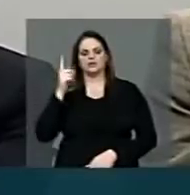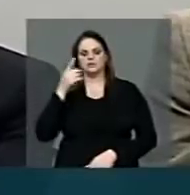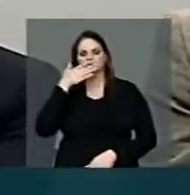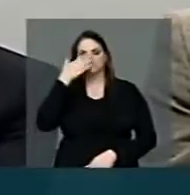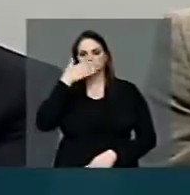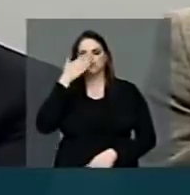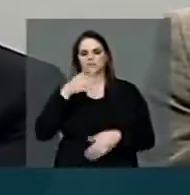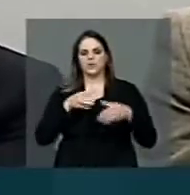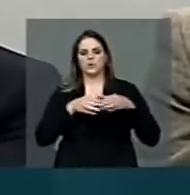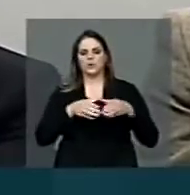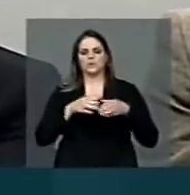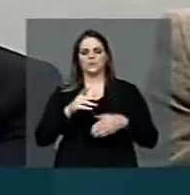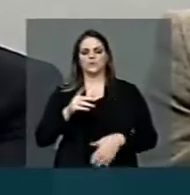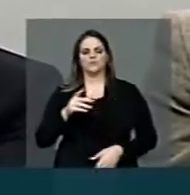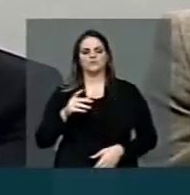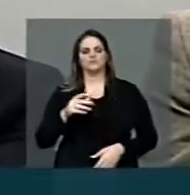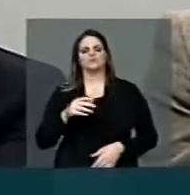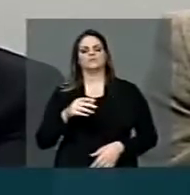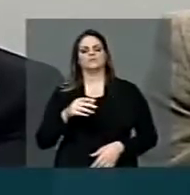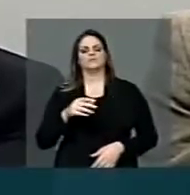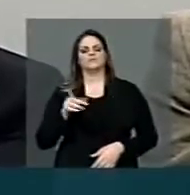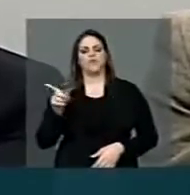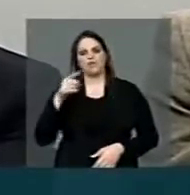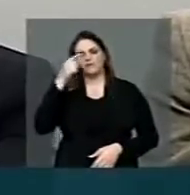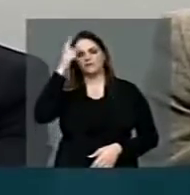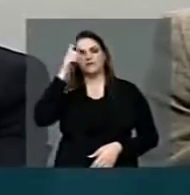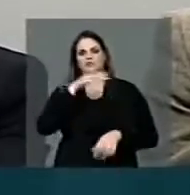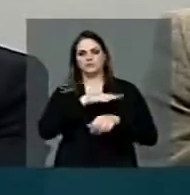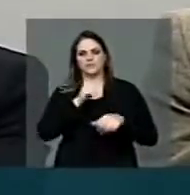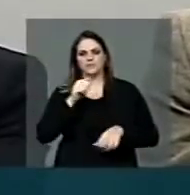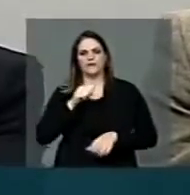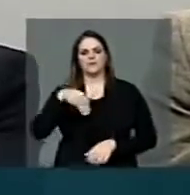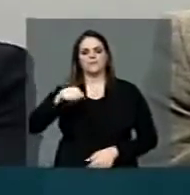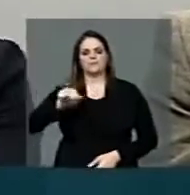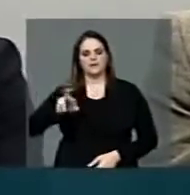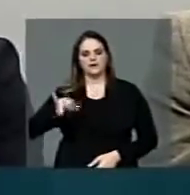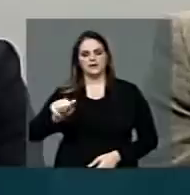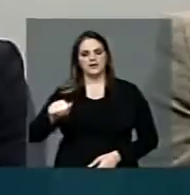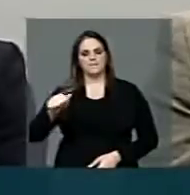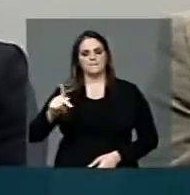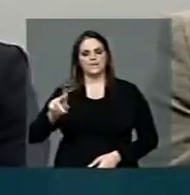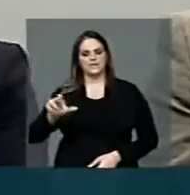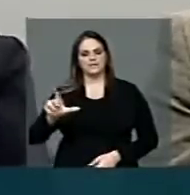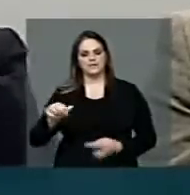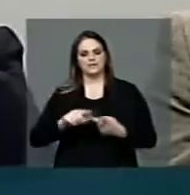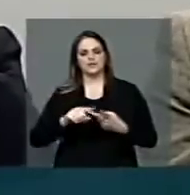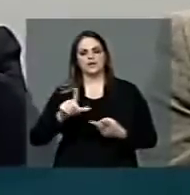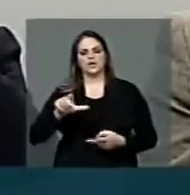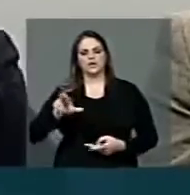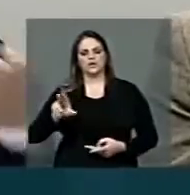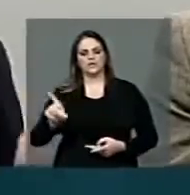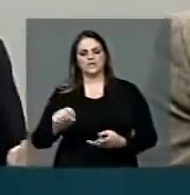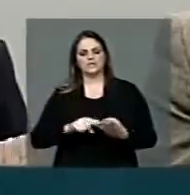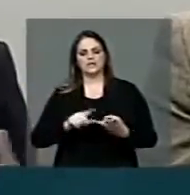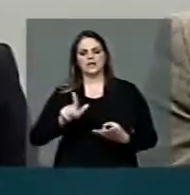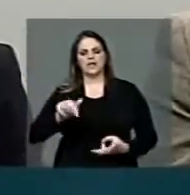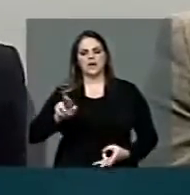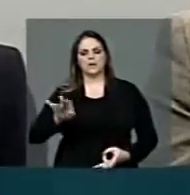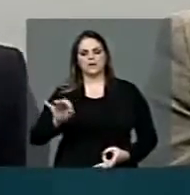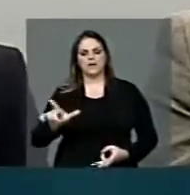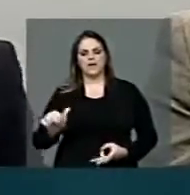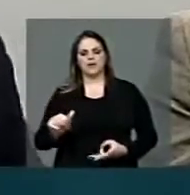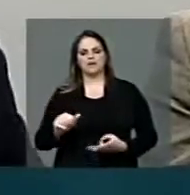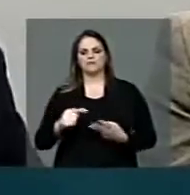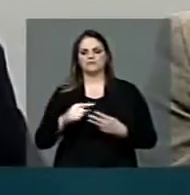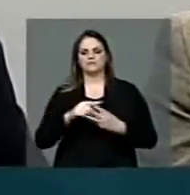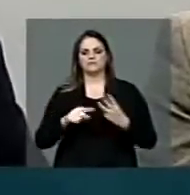das prostitutas, a Maria Aparecida, a Lourdes e a Gabriela Leite, representada